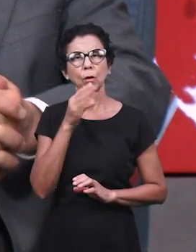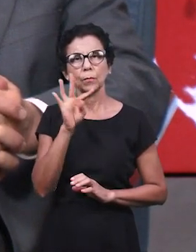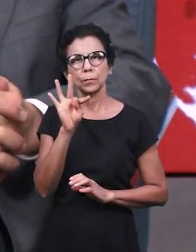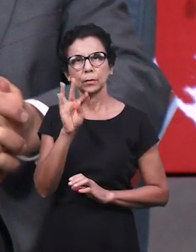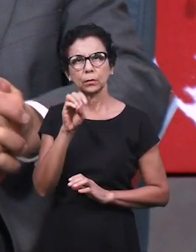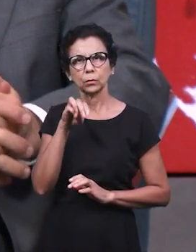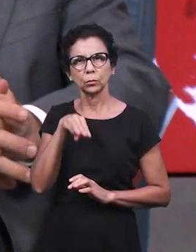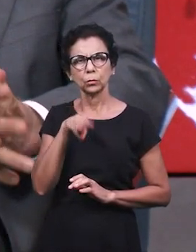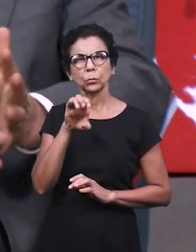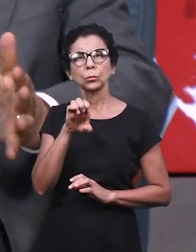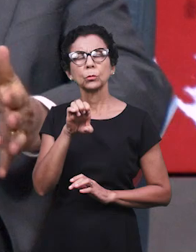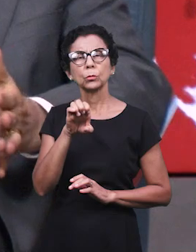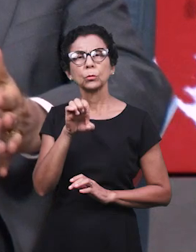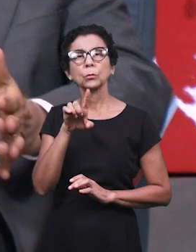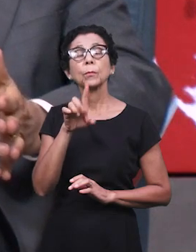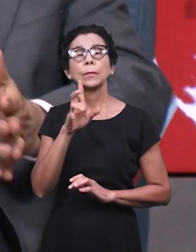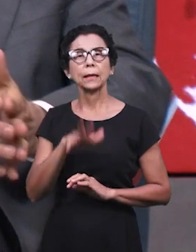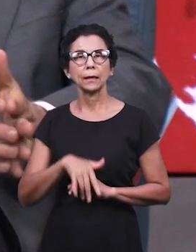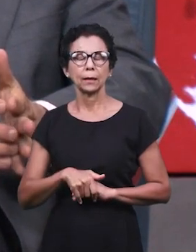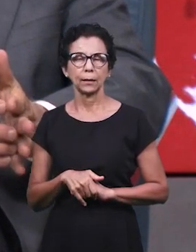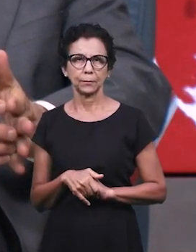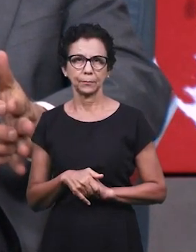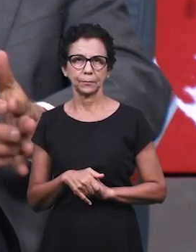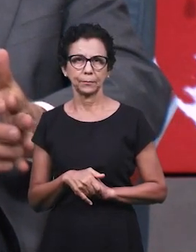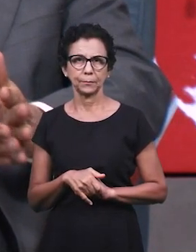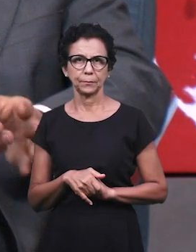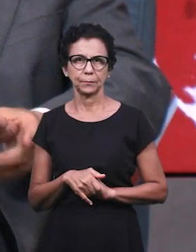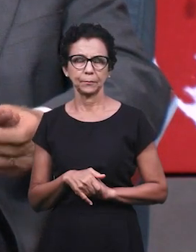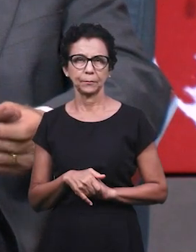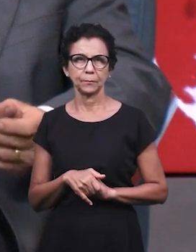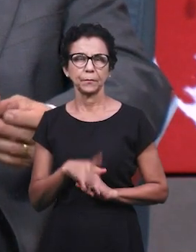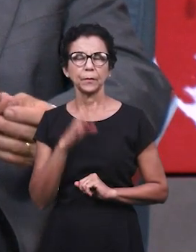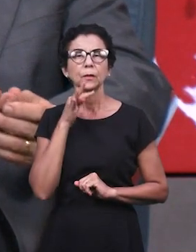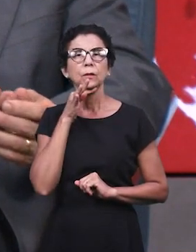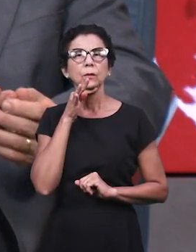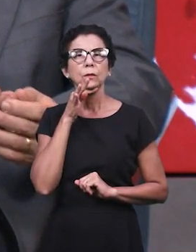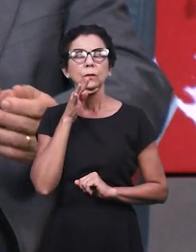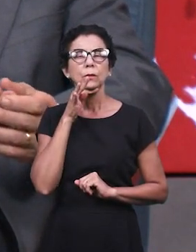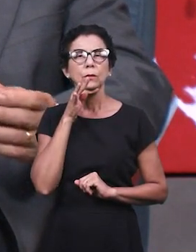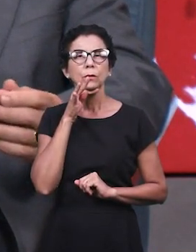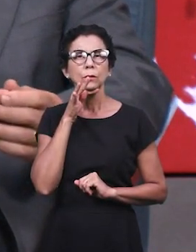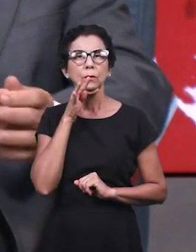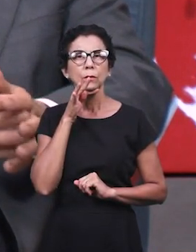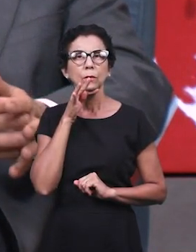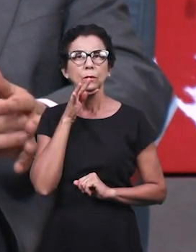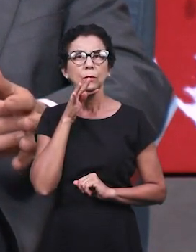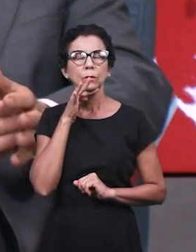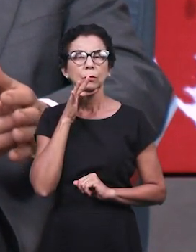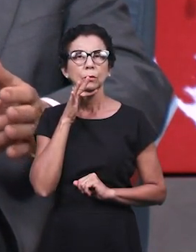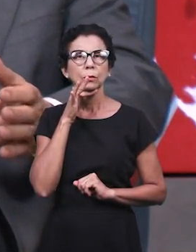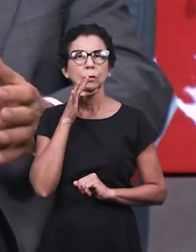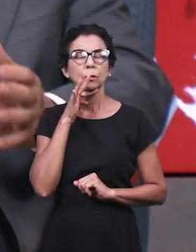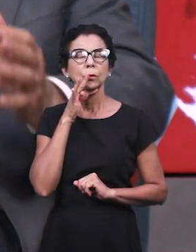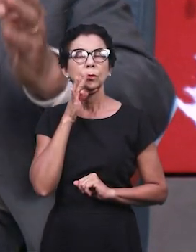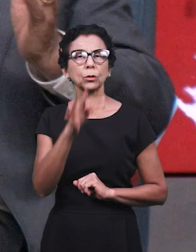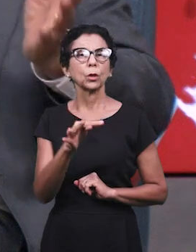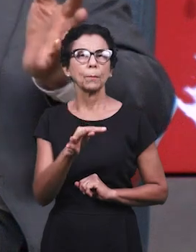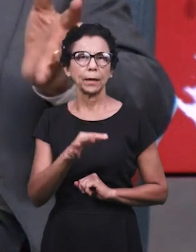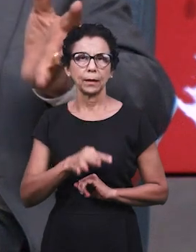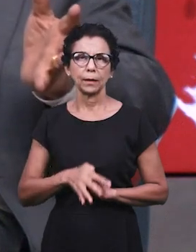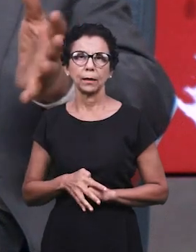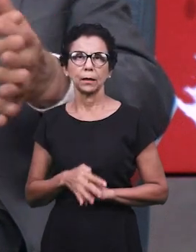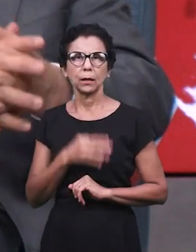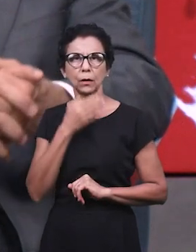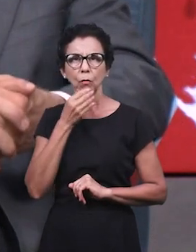Tomé? Qual foi a experiência de Tomé? A experiência de Tomé não creu que Jesus